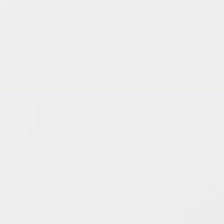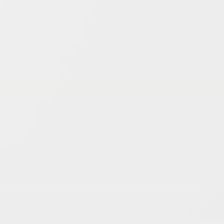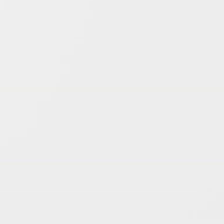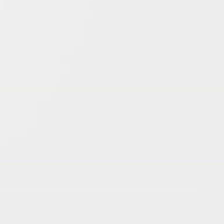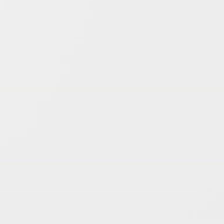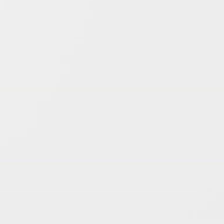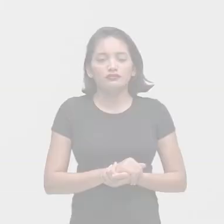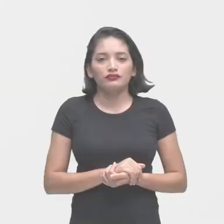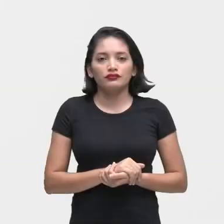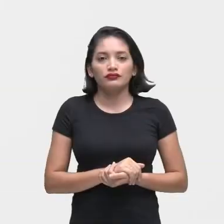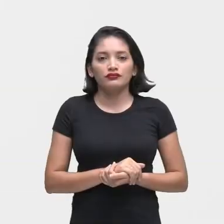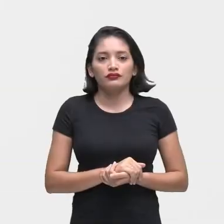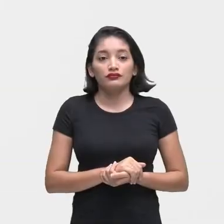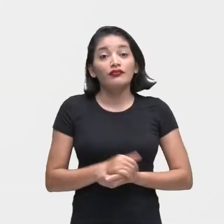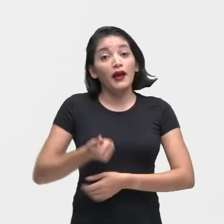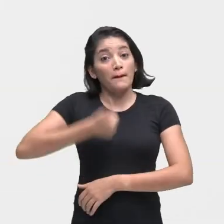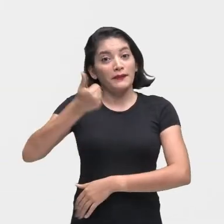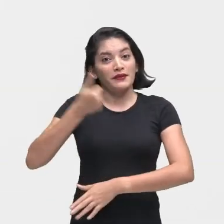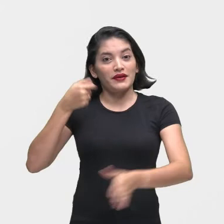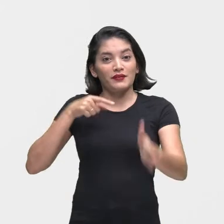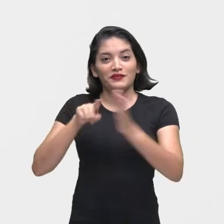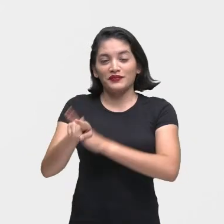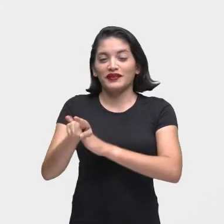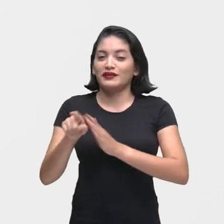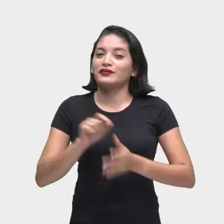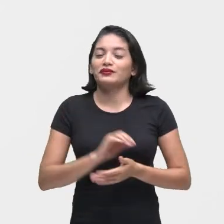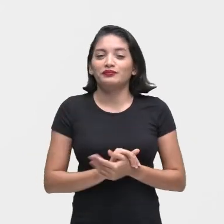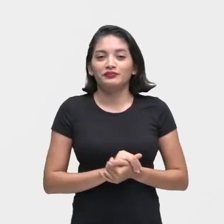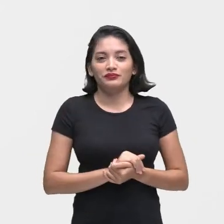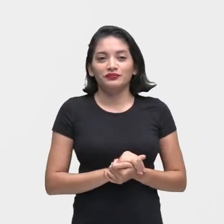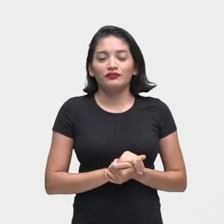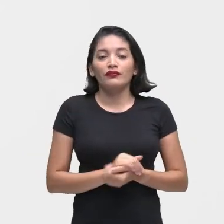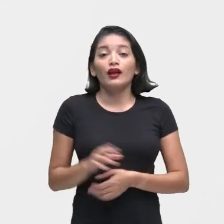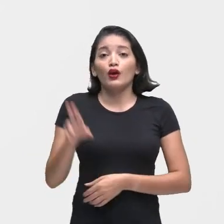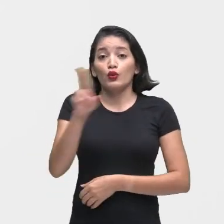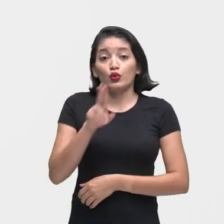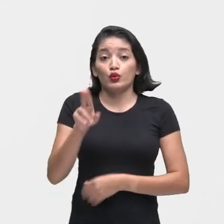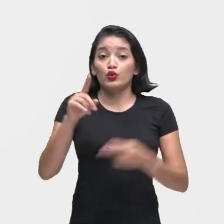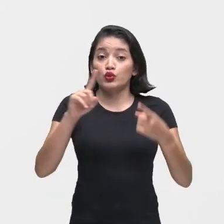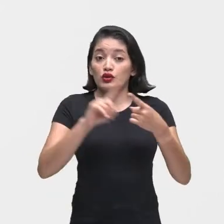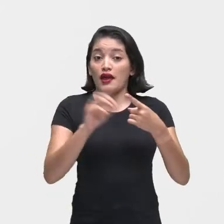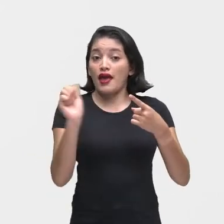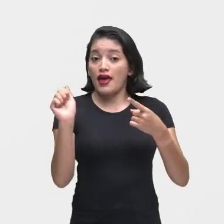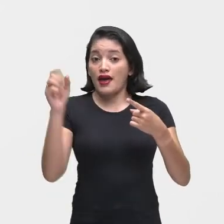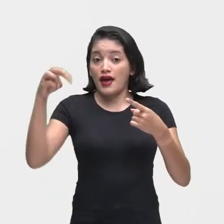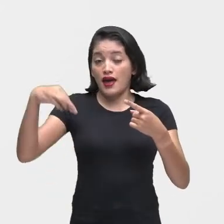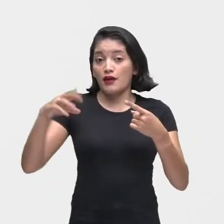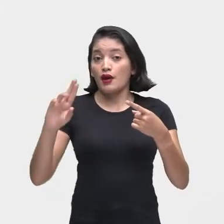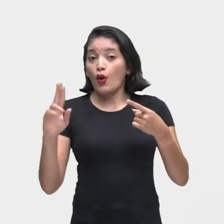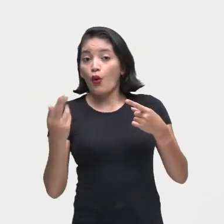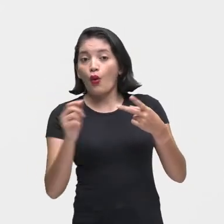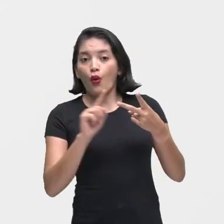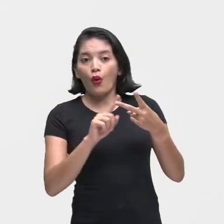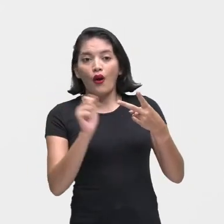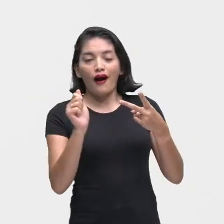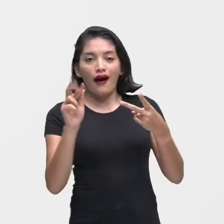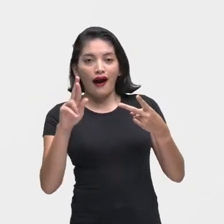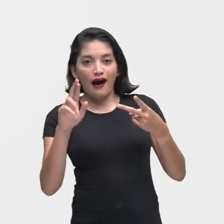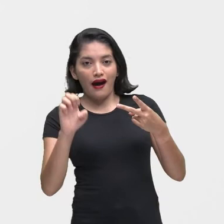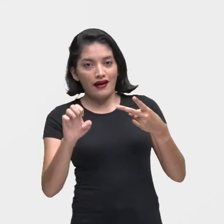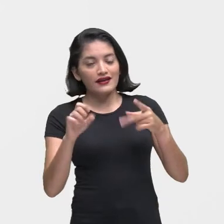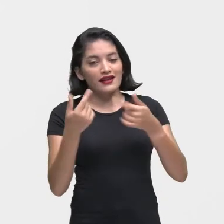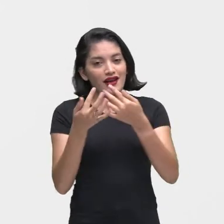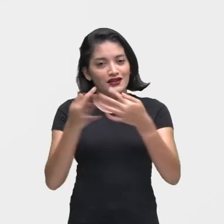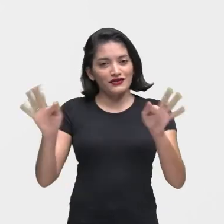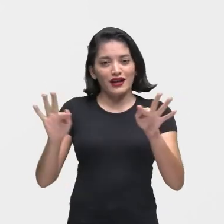e quais são as remarkt utilize em ou ar nas orações a